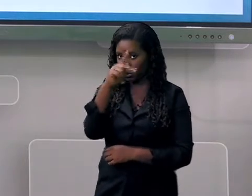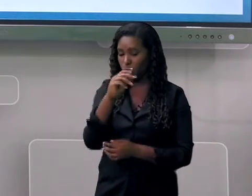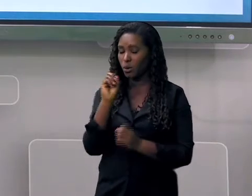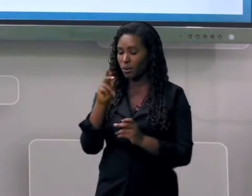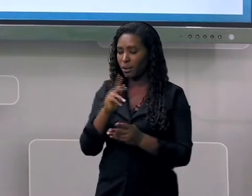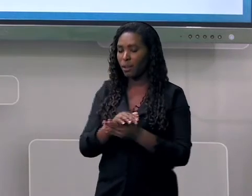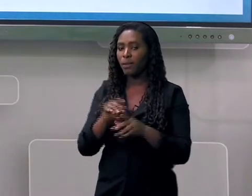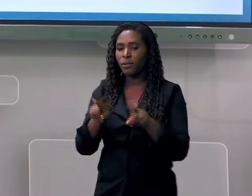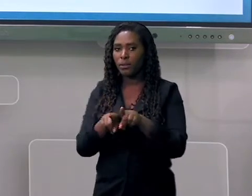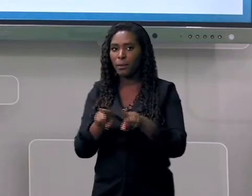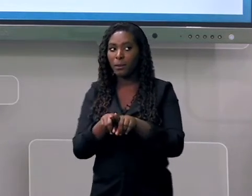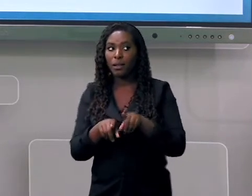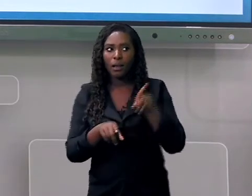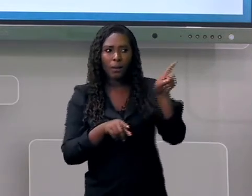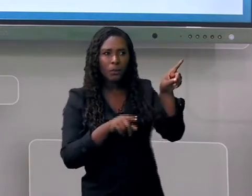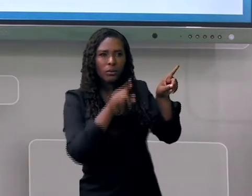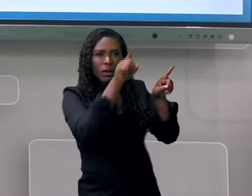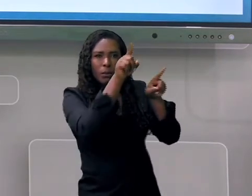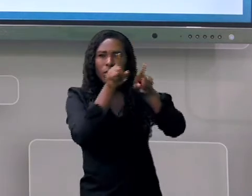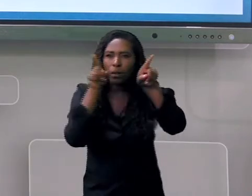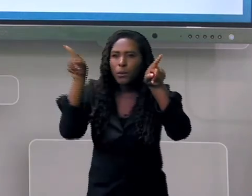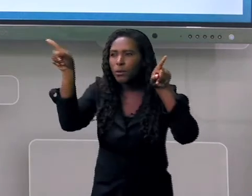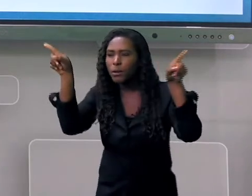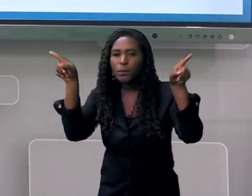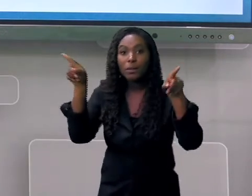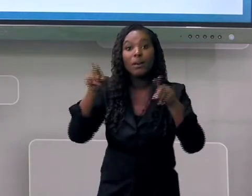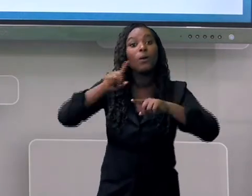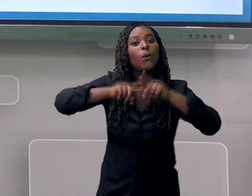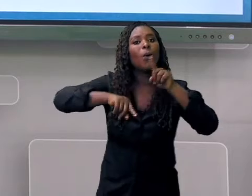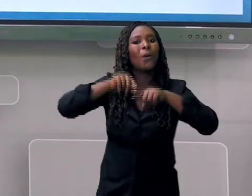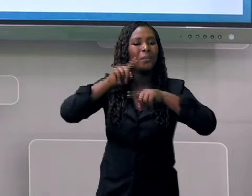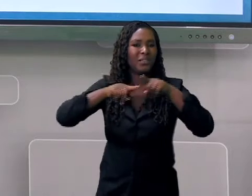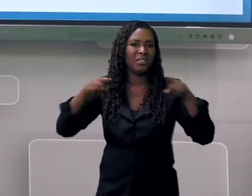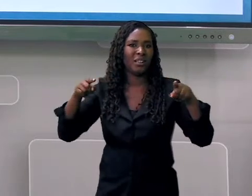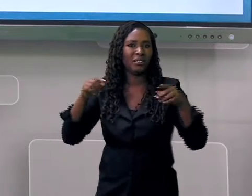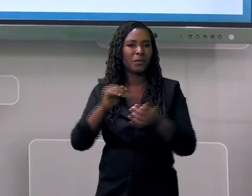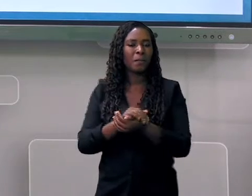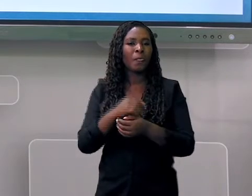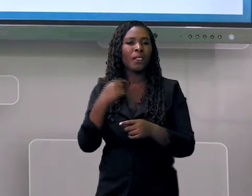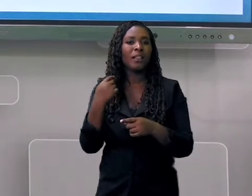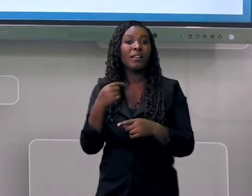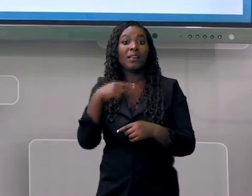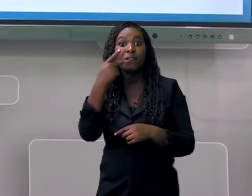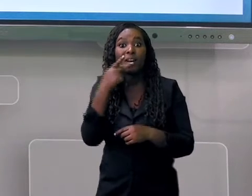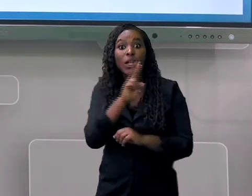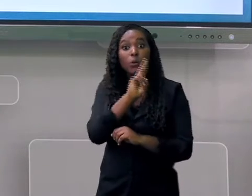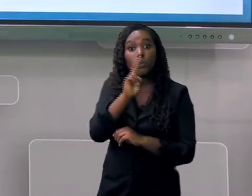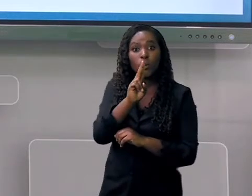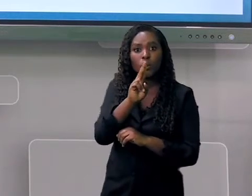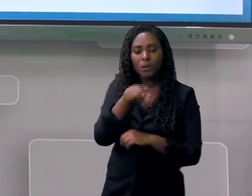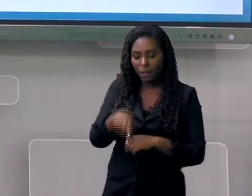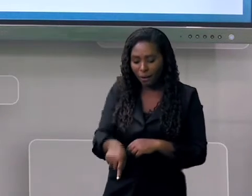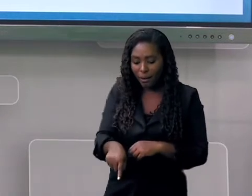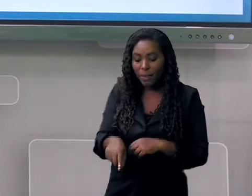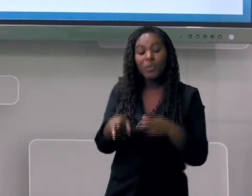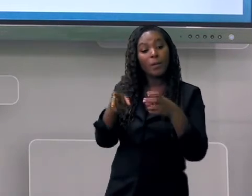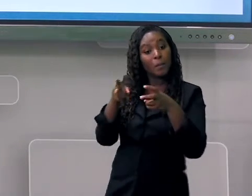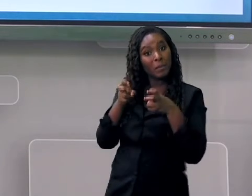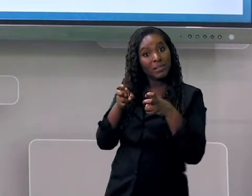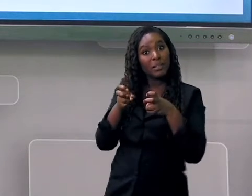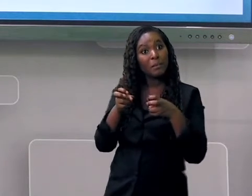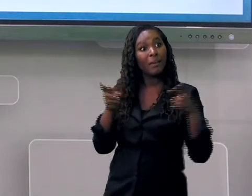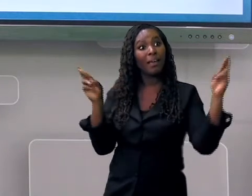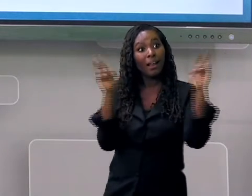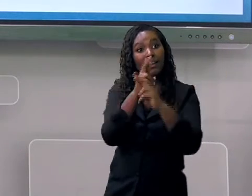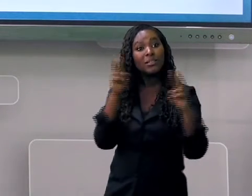vai relacionar os objetos aos sons e você vai poder conhecer o nível de compreensão do seu filho. Tem criança que não